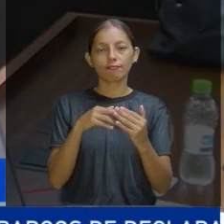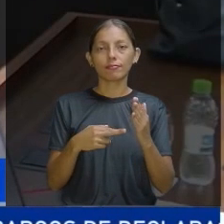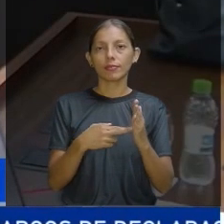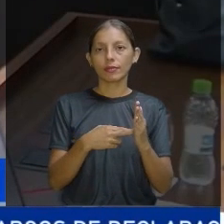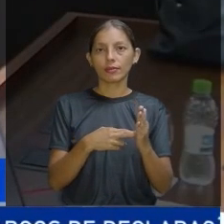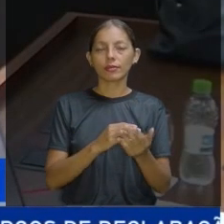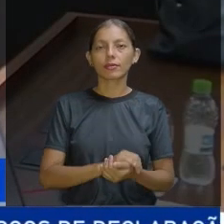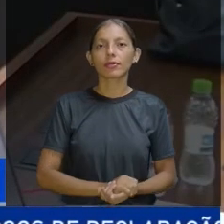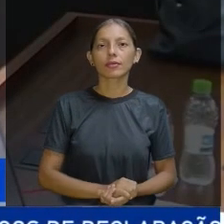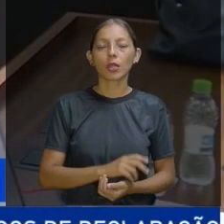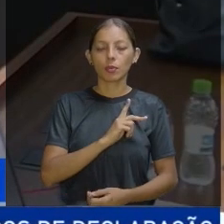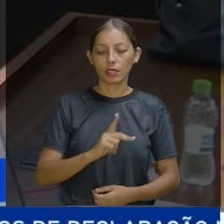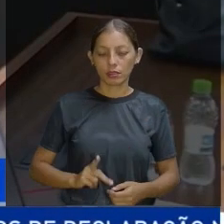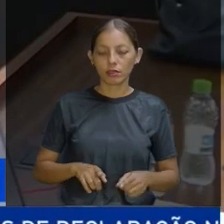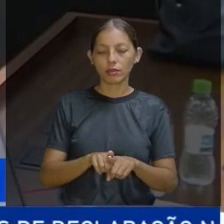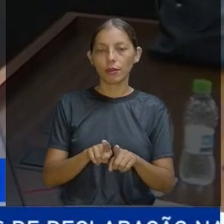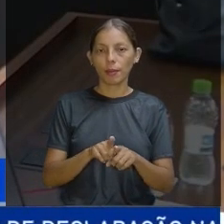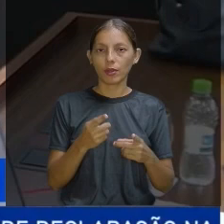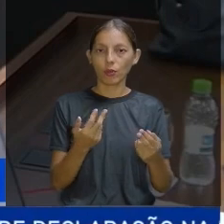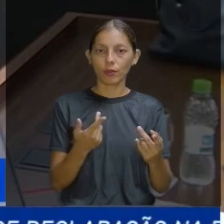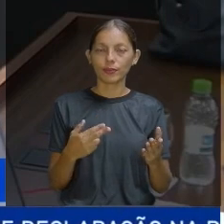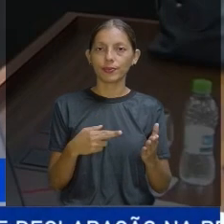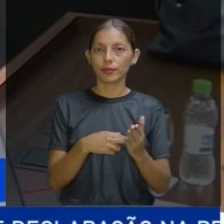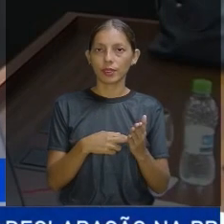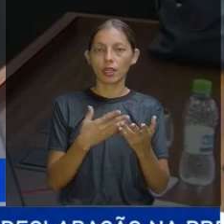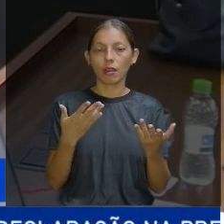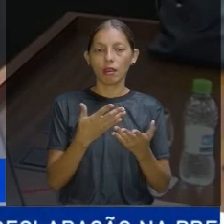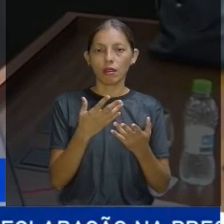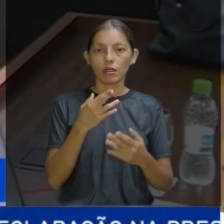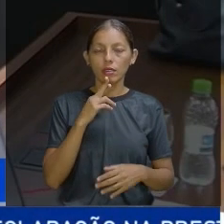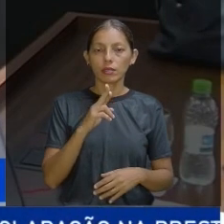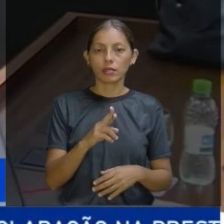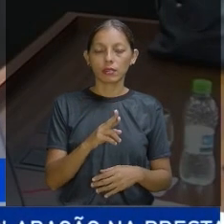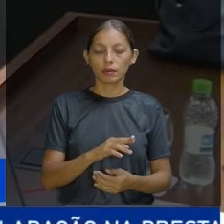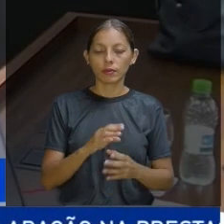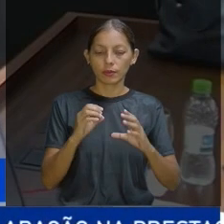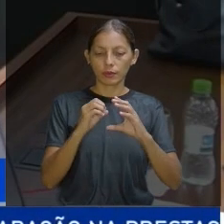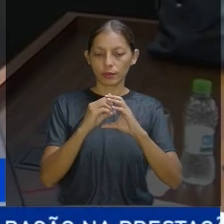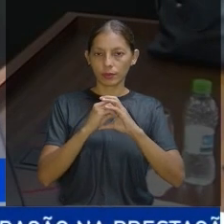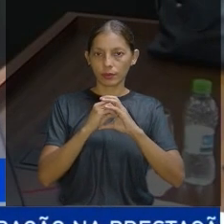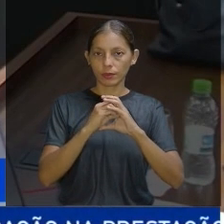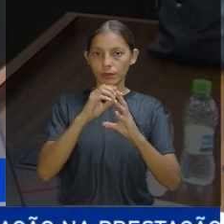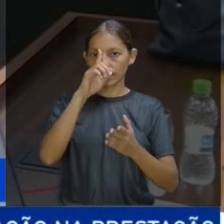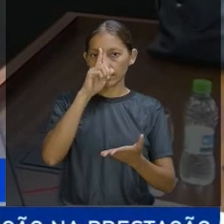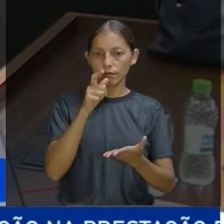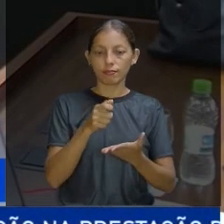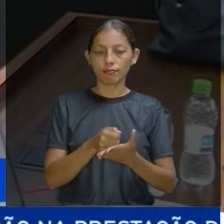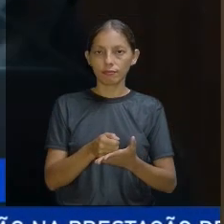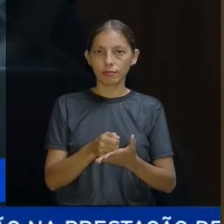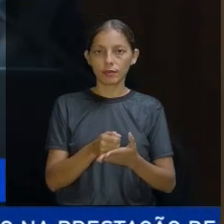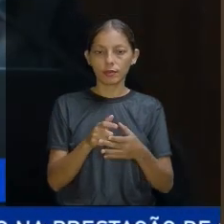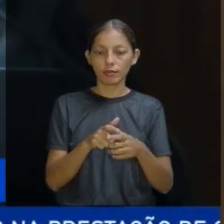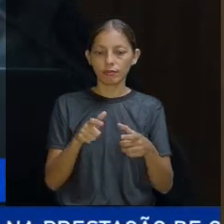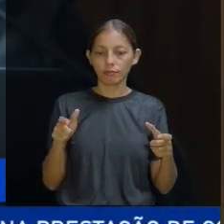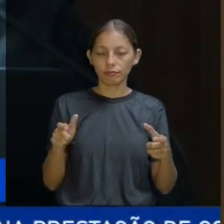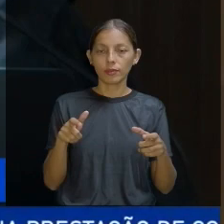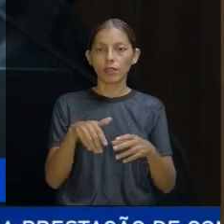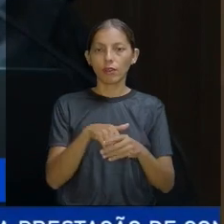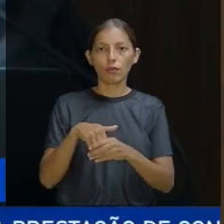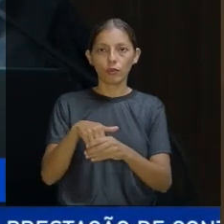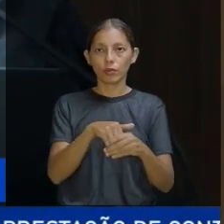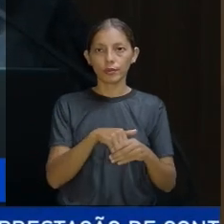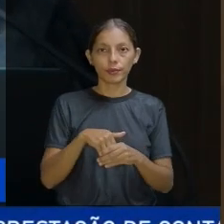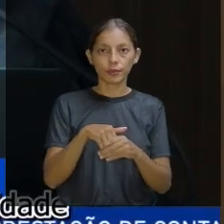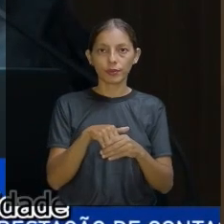eu também acompanho e anuncio o resultado. TRE do Amapá, por maioria, conheceu vencidos